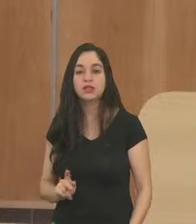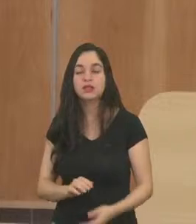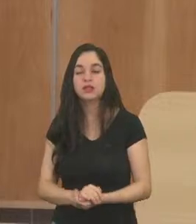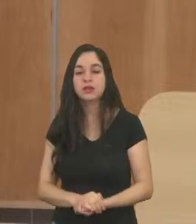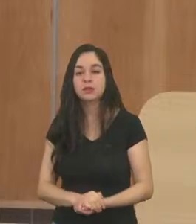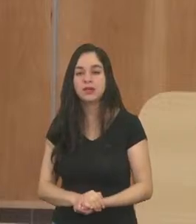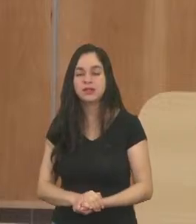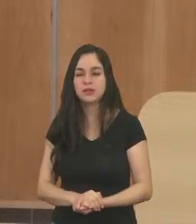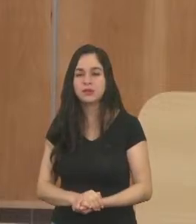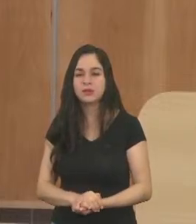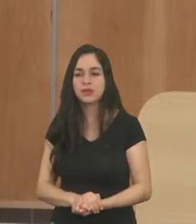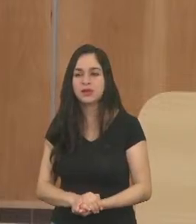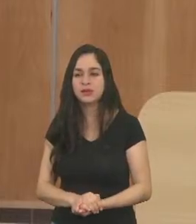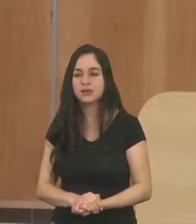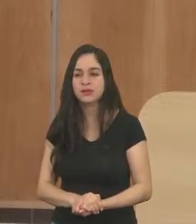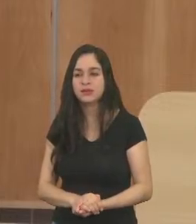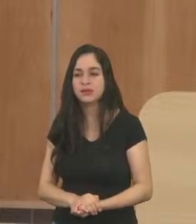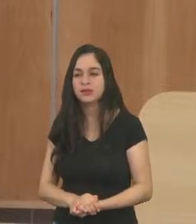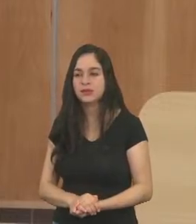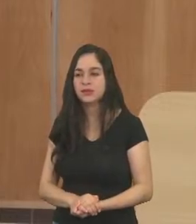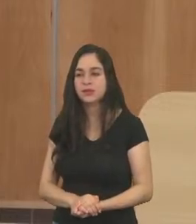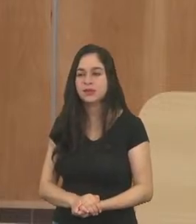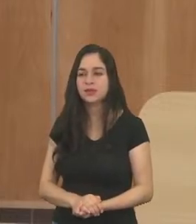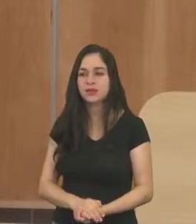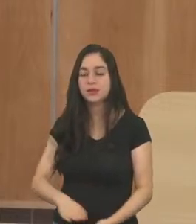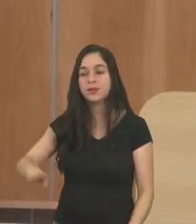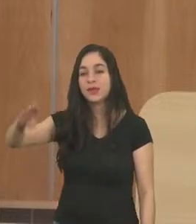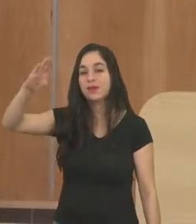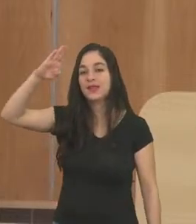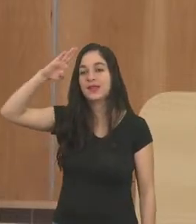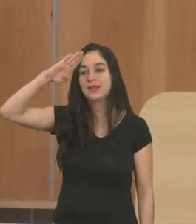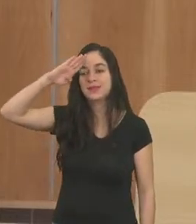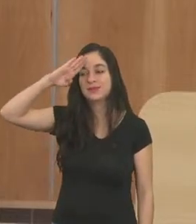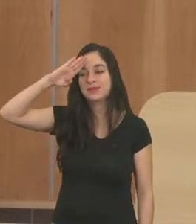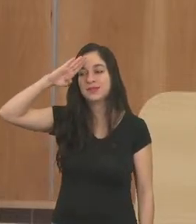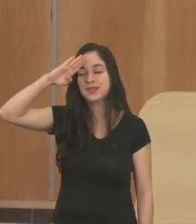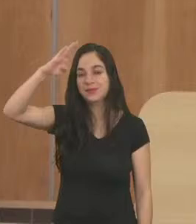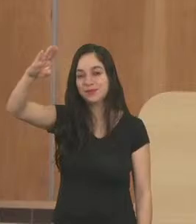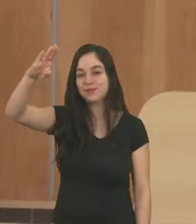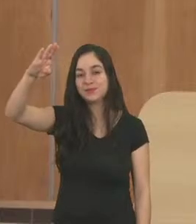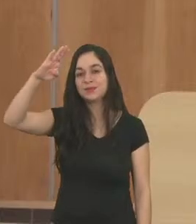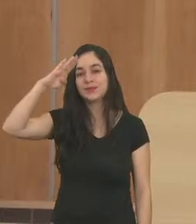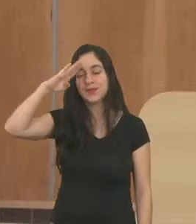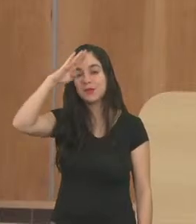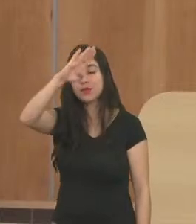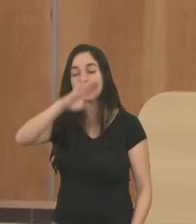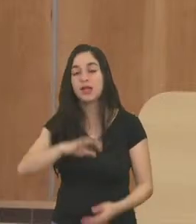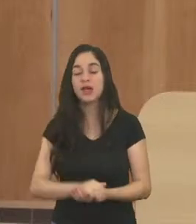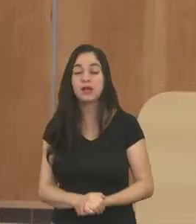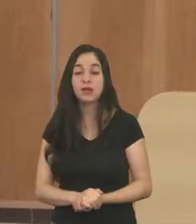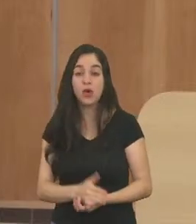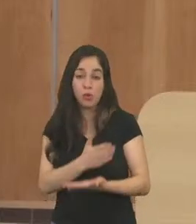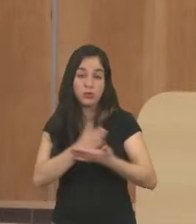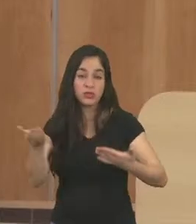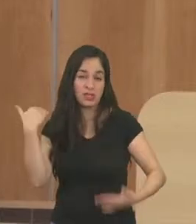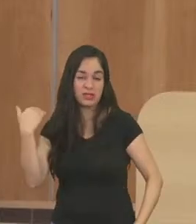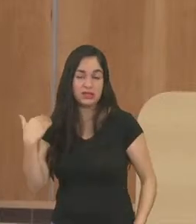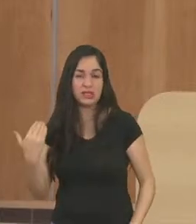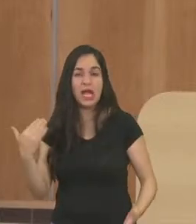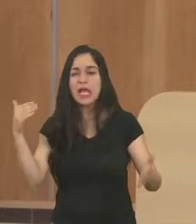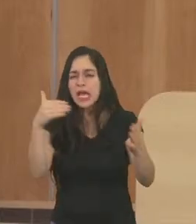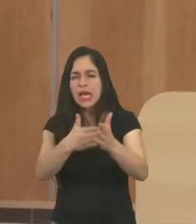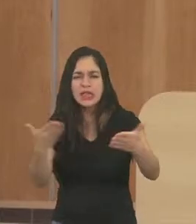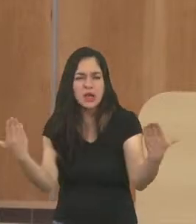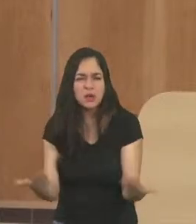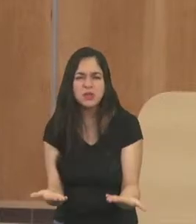presidente é o Lula. E o que a gente viu desses dois é que nenhum teve ainda coragem, pulso firme e vontade política de